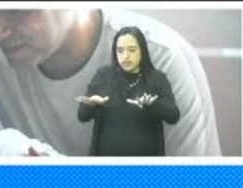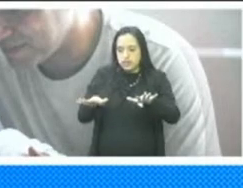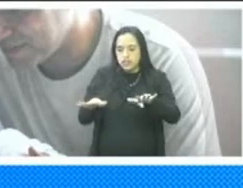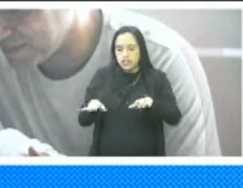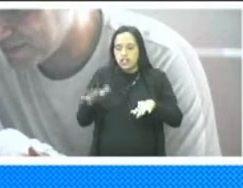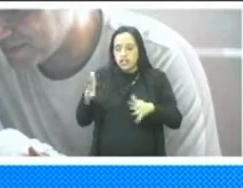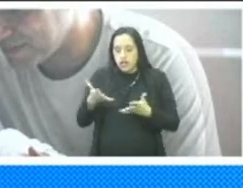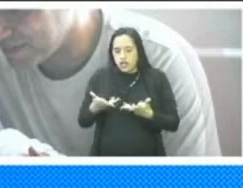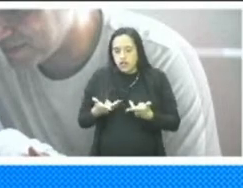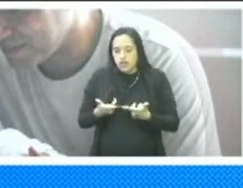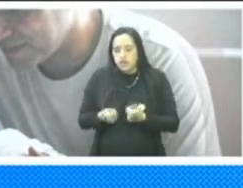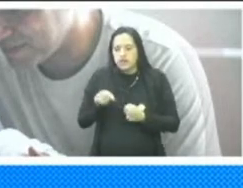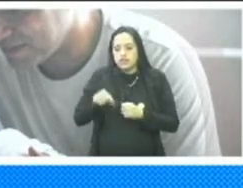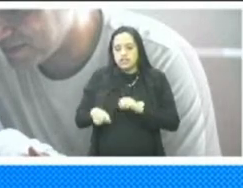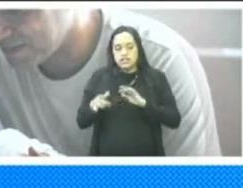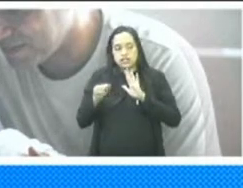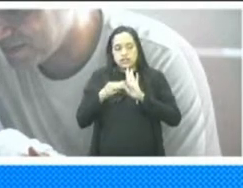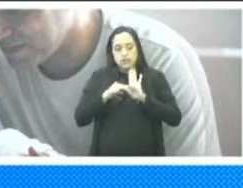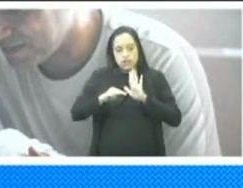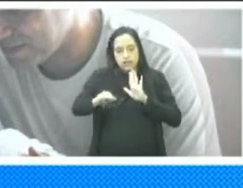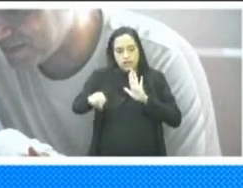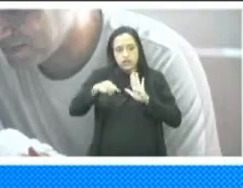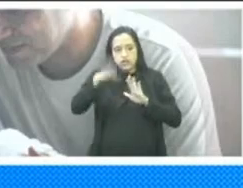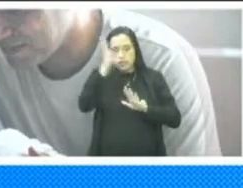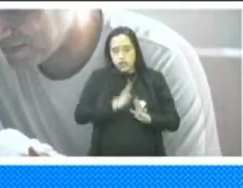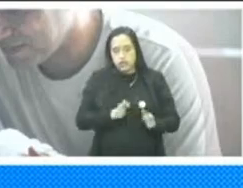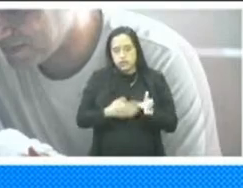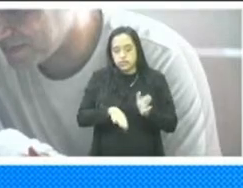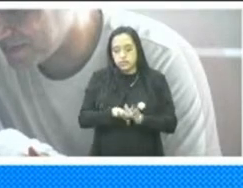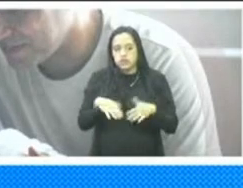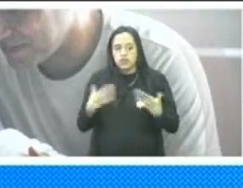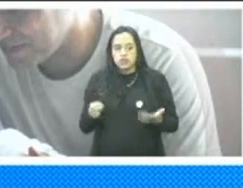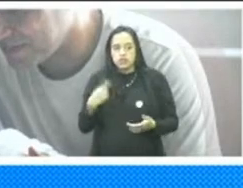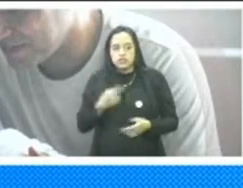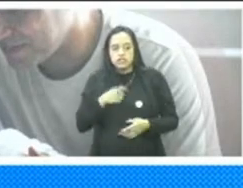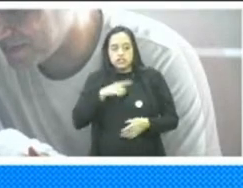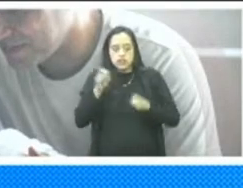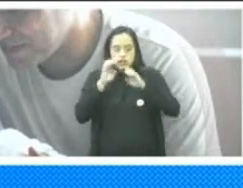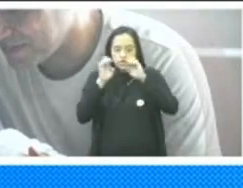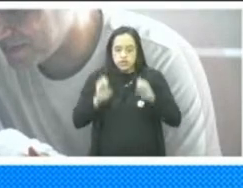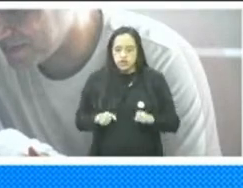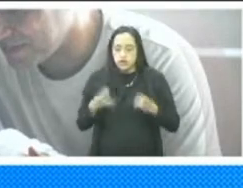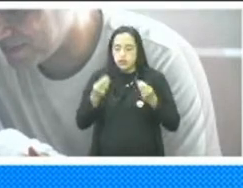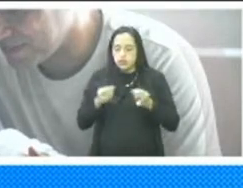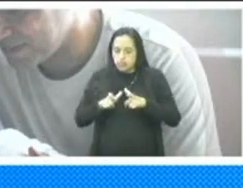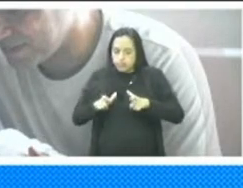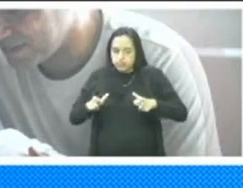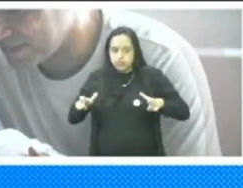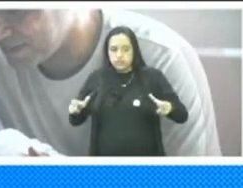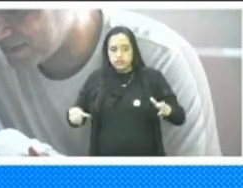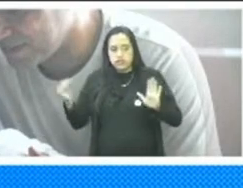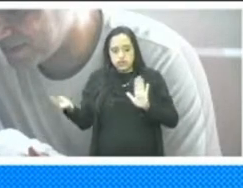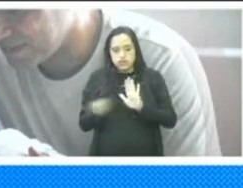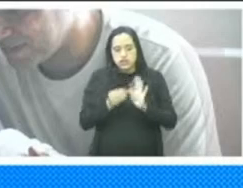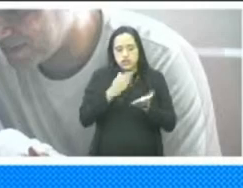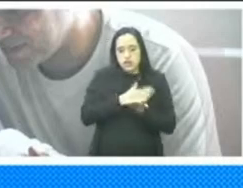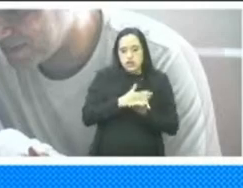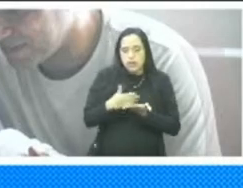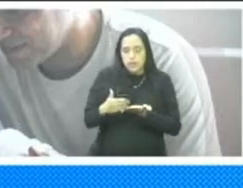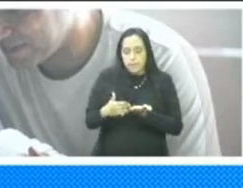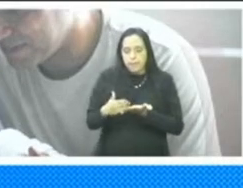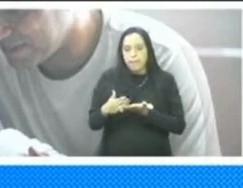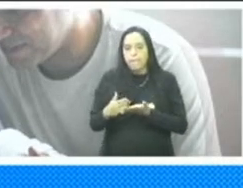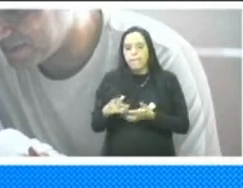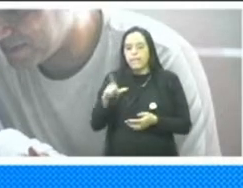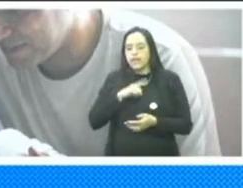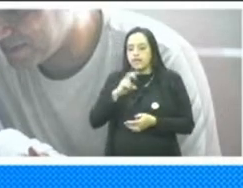da qualificação do método Canguru no Brasil. Então, a gente tem uma estrutura muito robusta de implementação.